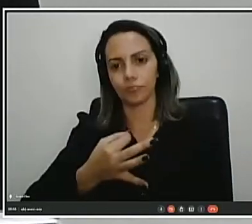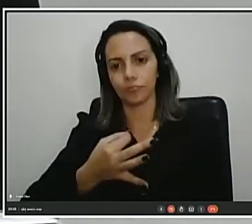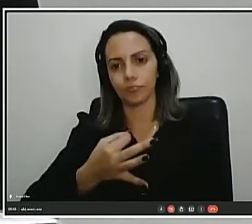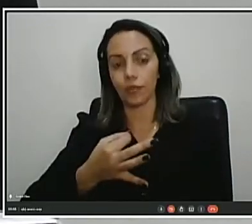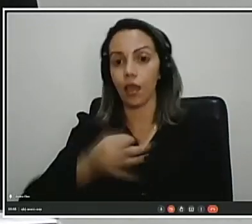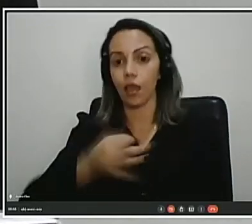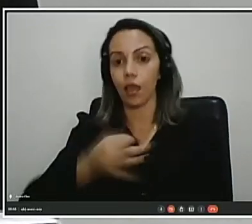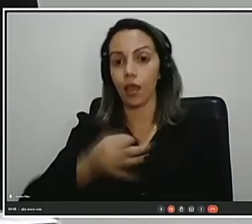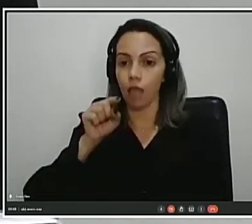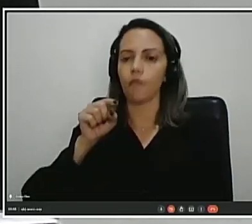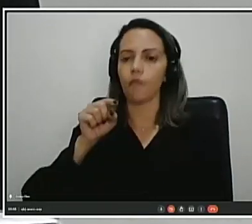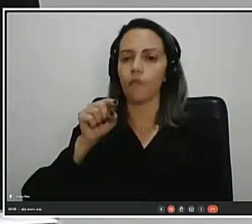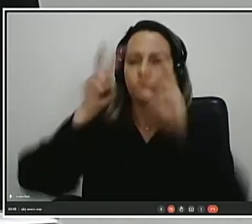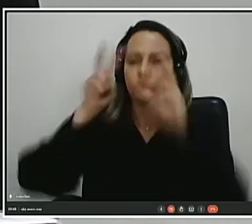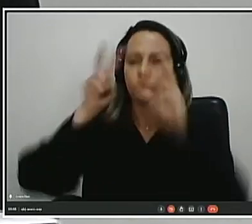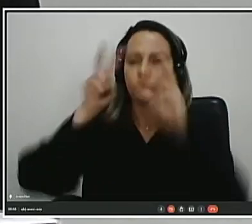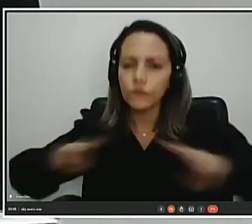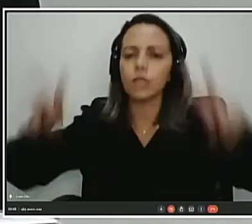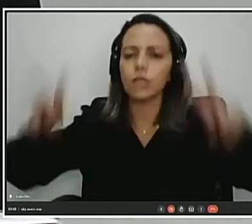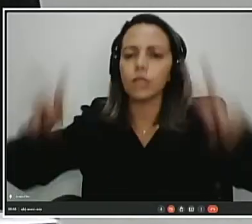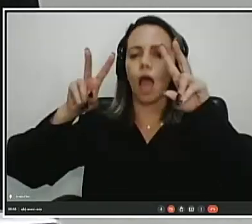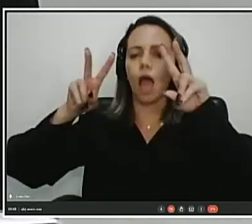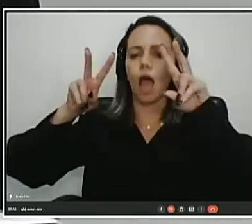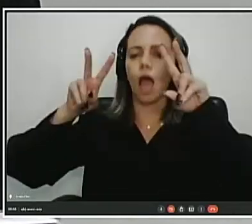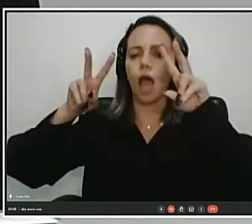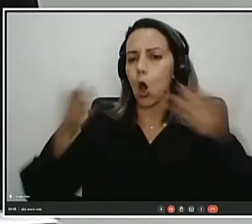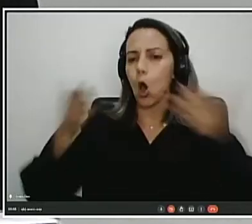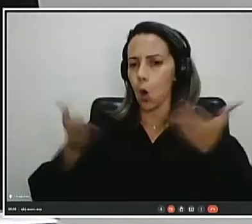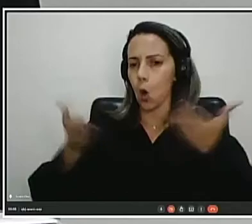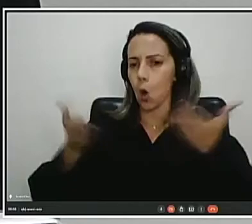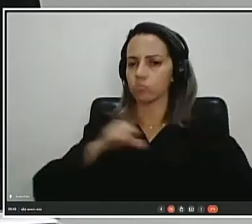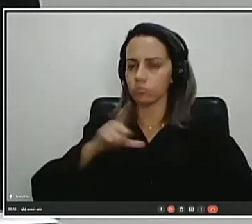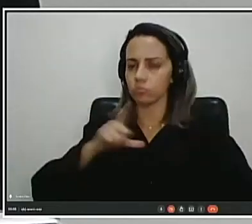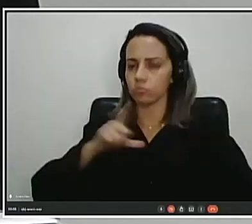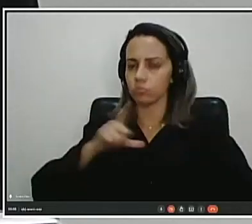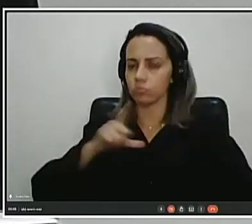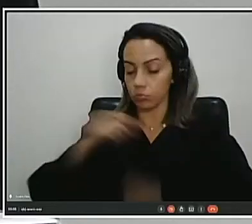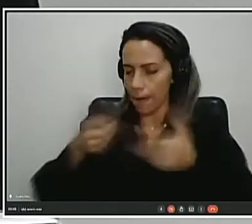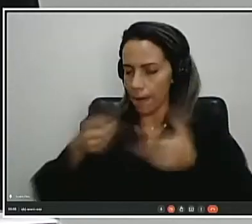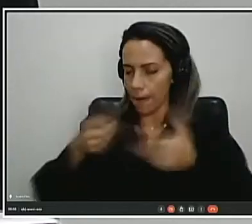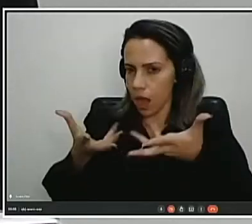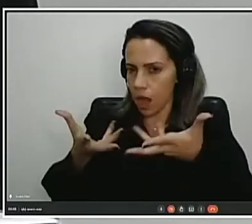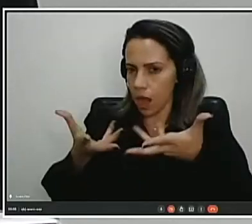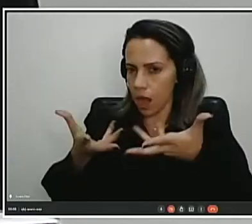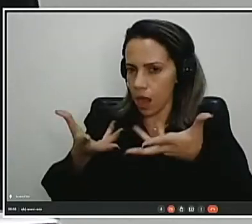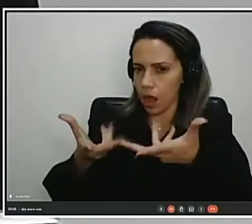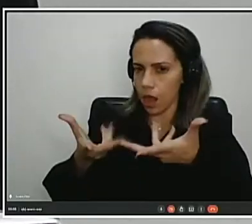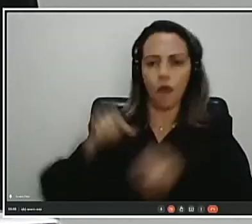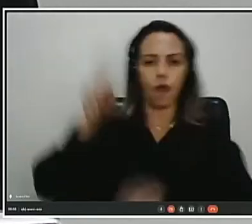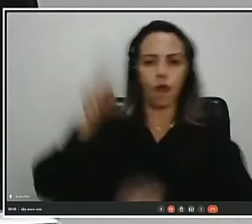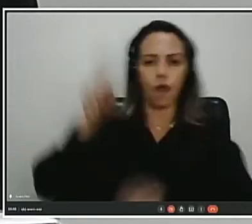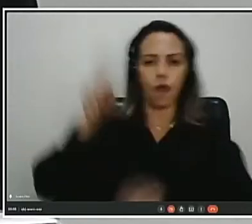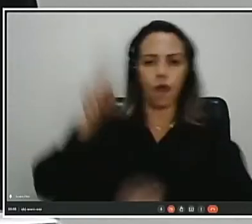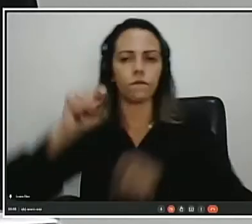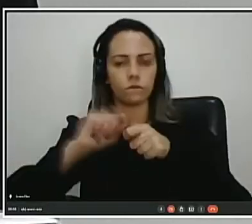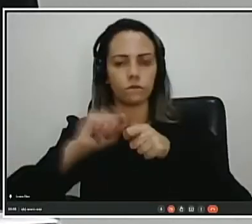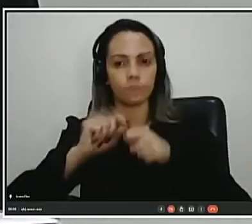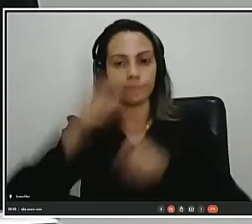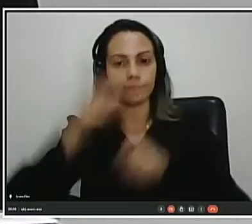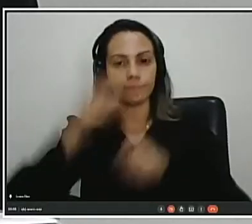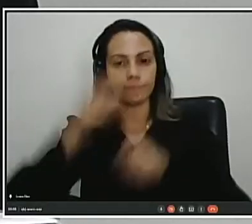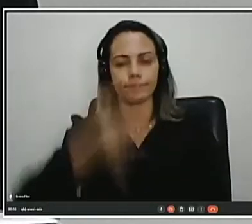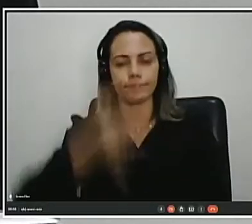essa visibilidade que estão tendo hoje em dia, através desse belo trabalho que vocês desenvolvem, com